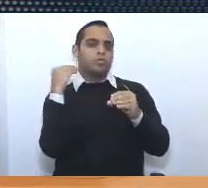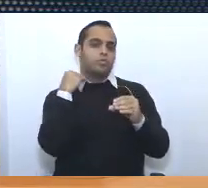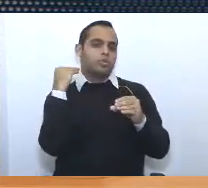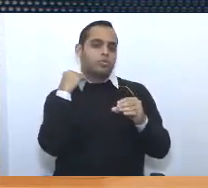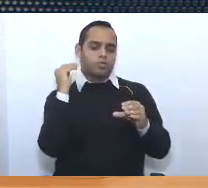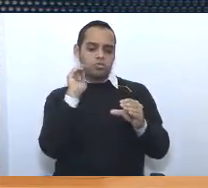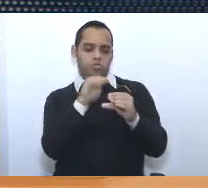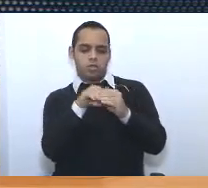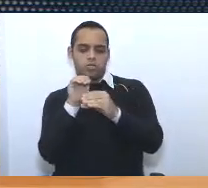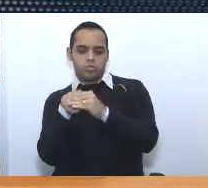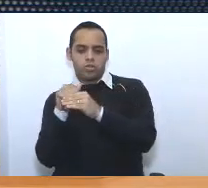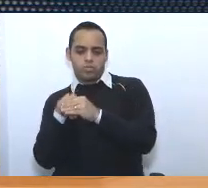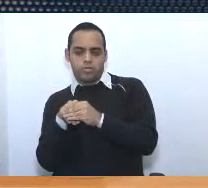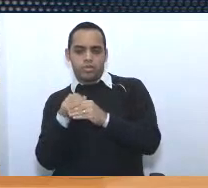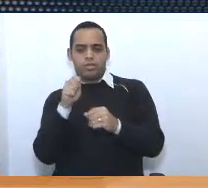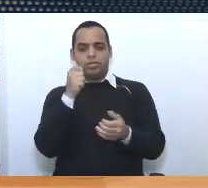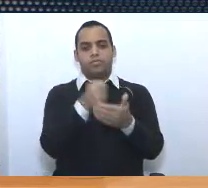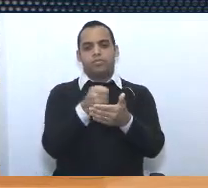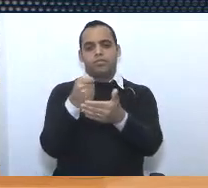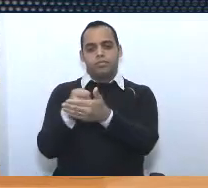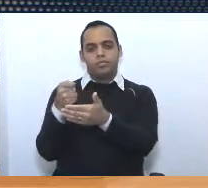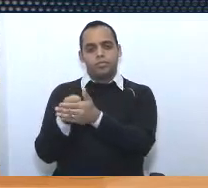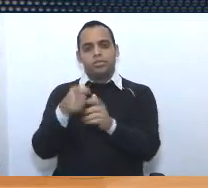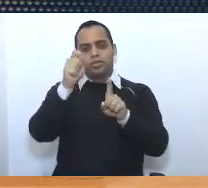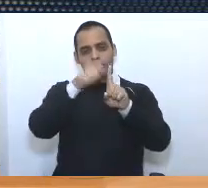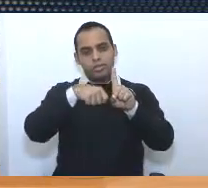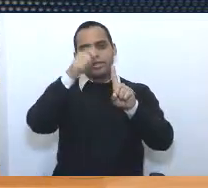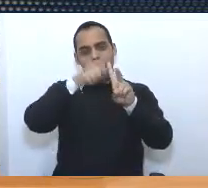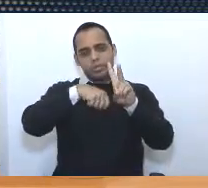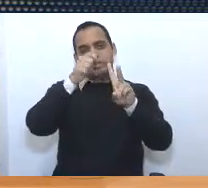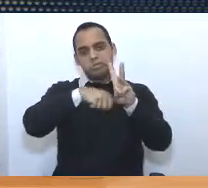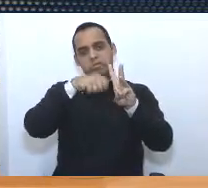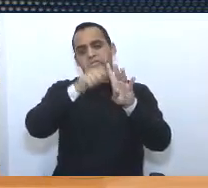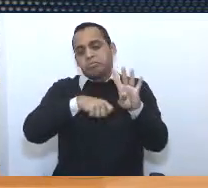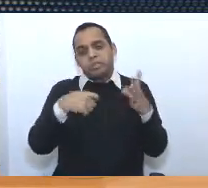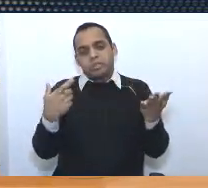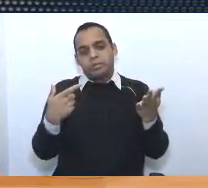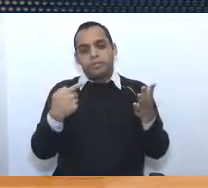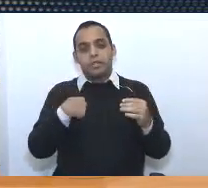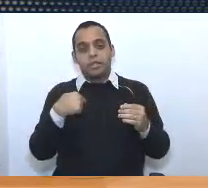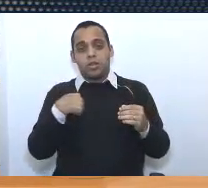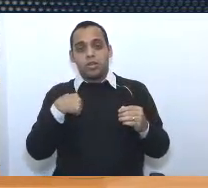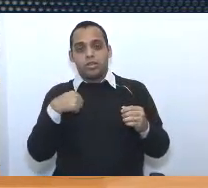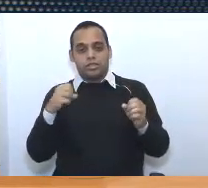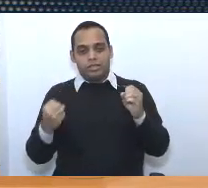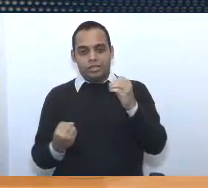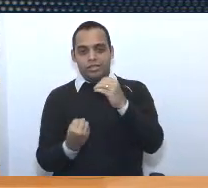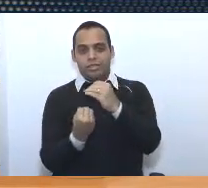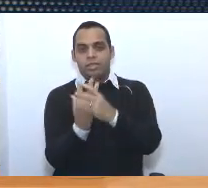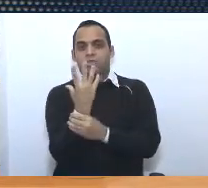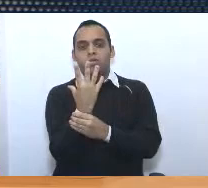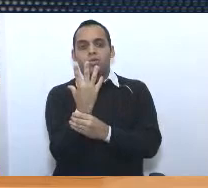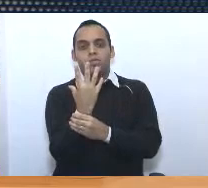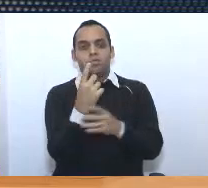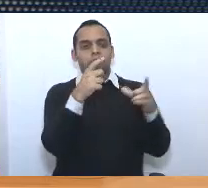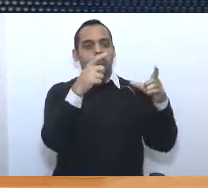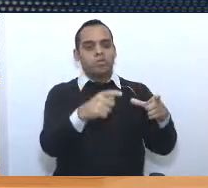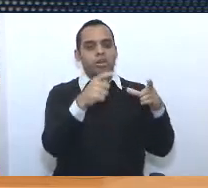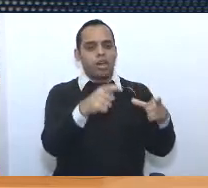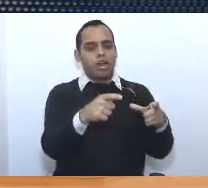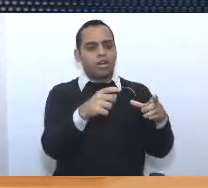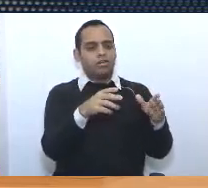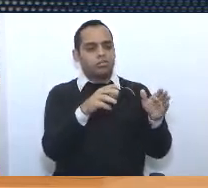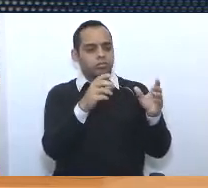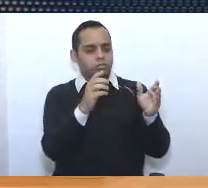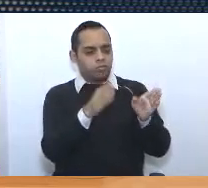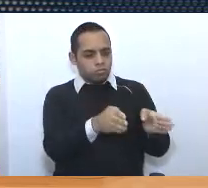Eu queria dizer que, com relação aos grandes devedores, nós criamos uma procuradoria específica para isso. Então, os grandes